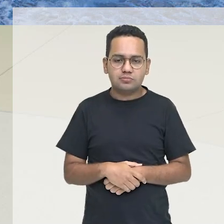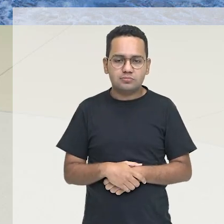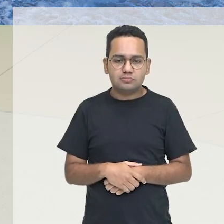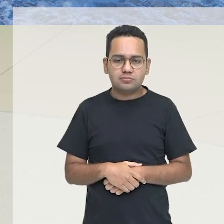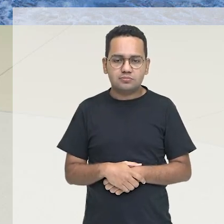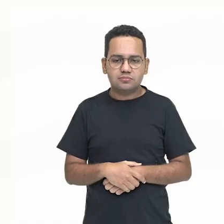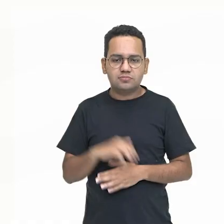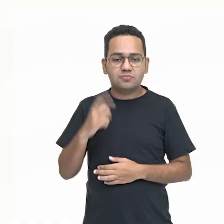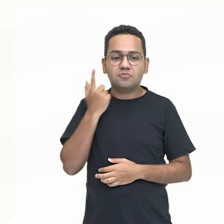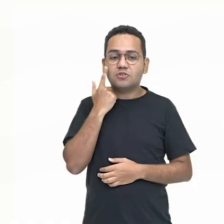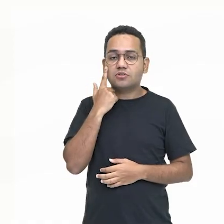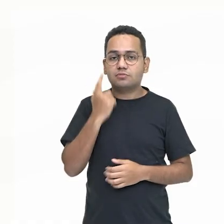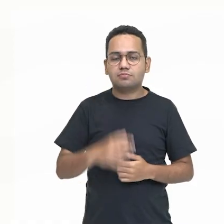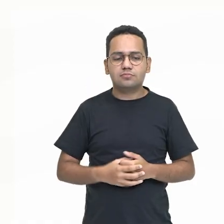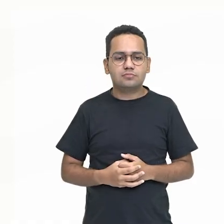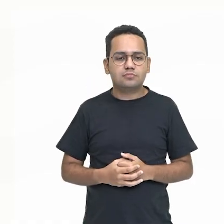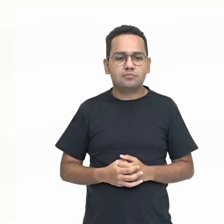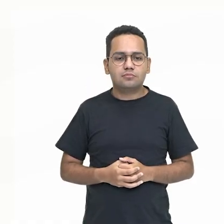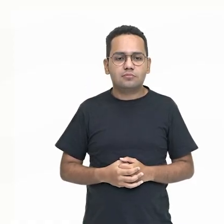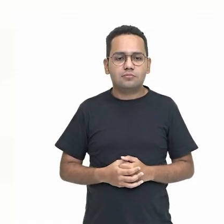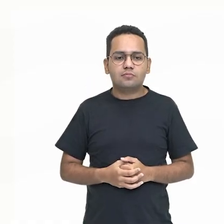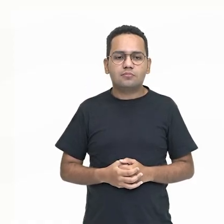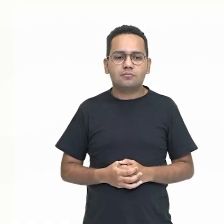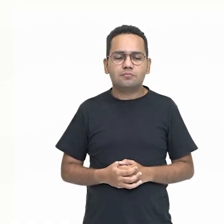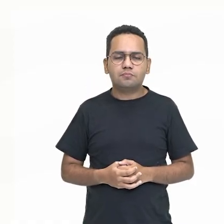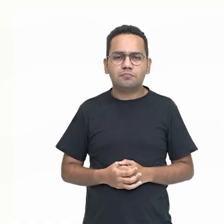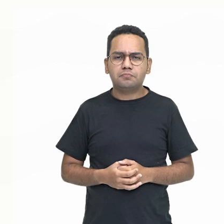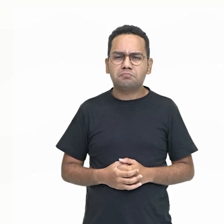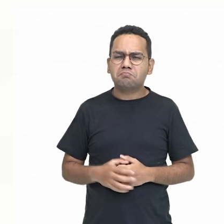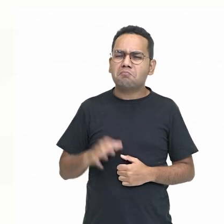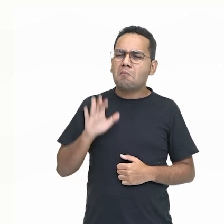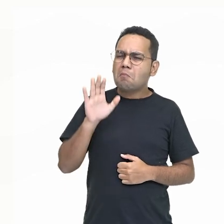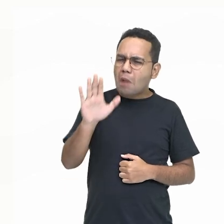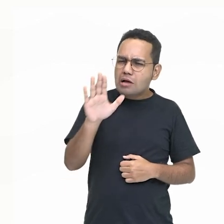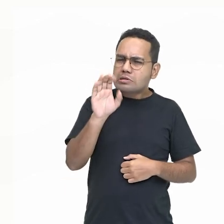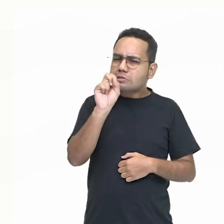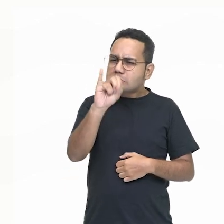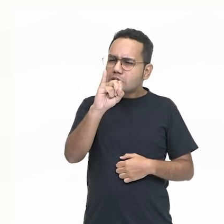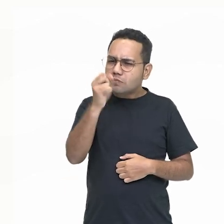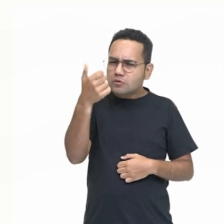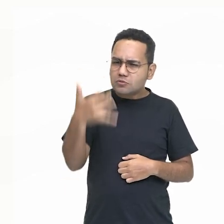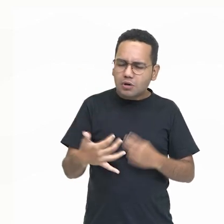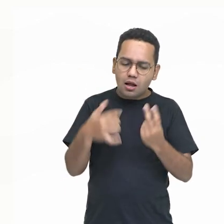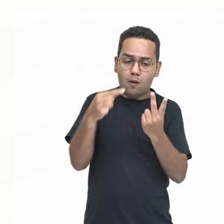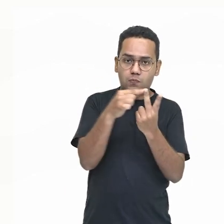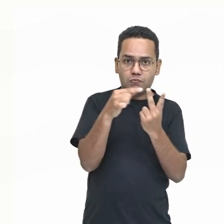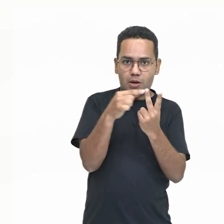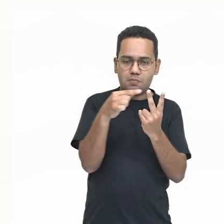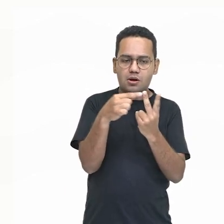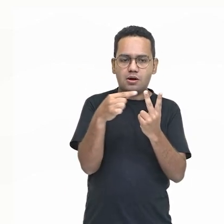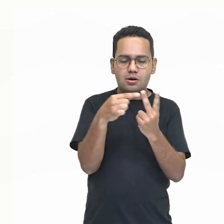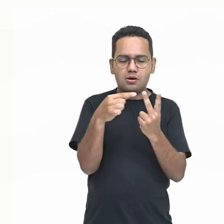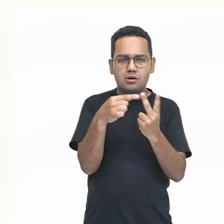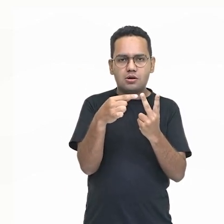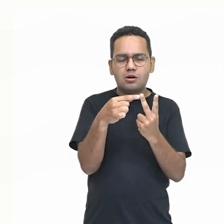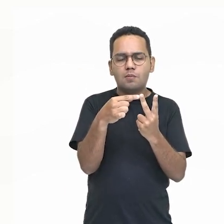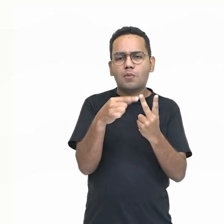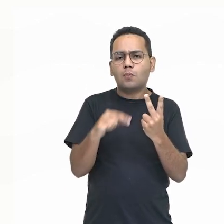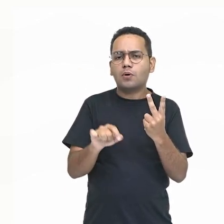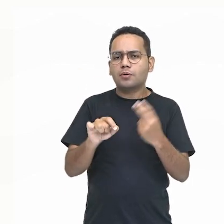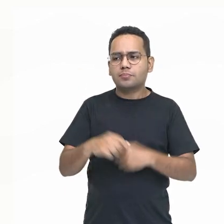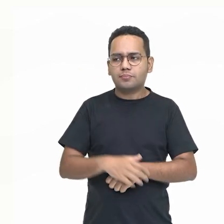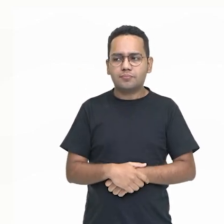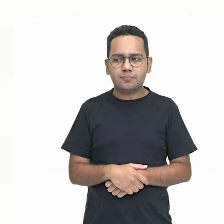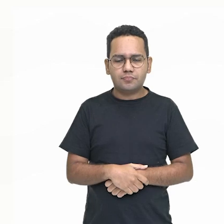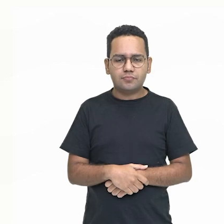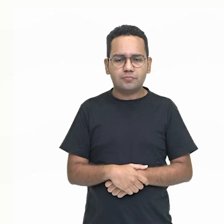eletrodinâmica? Vejam aí. Olha só, quando se fala da eletrodinâmica, eu preciso entender que em